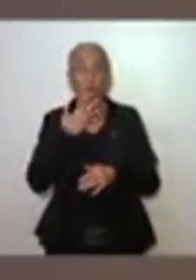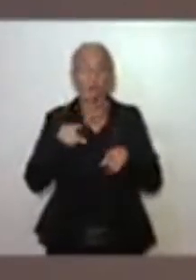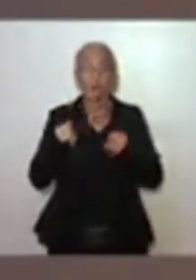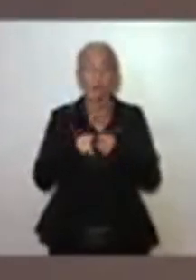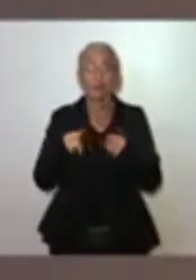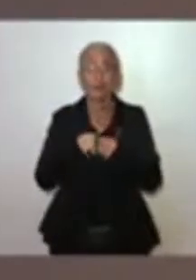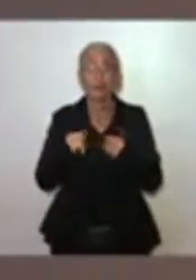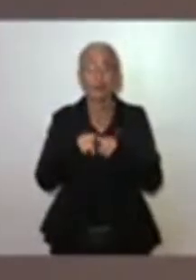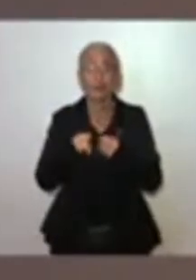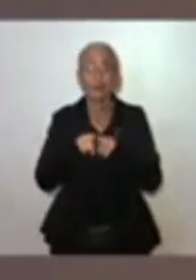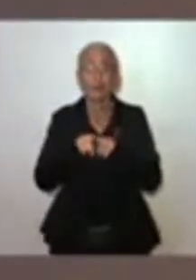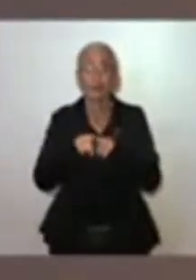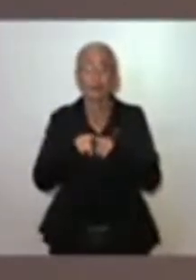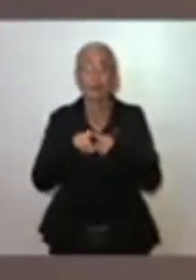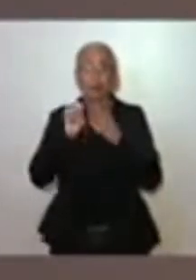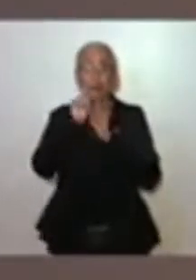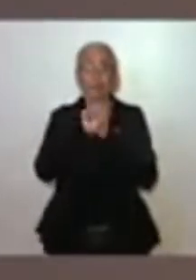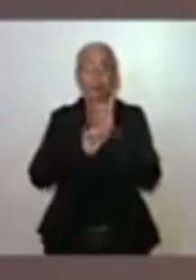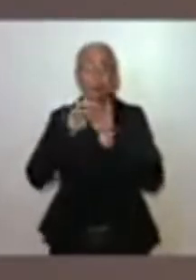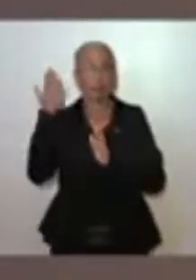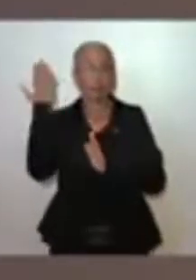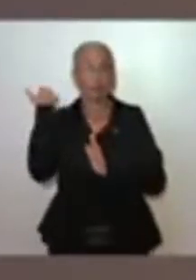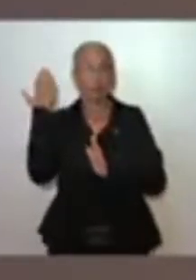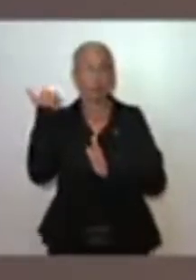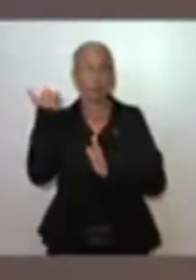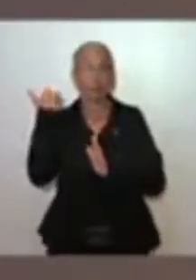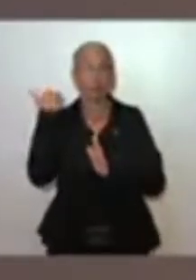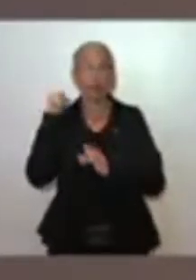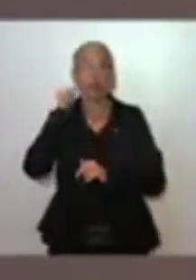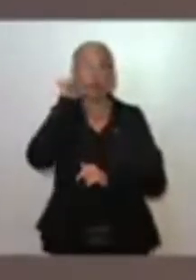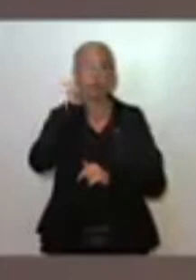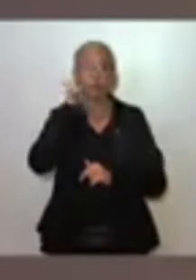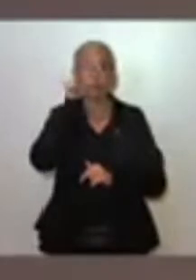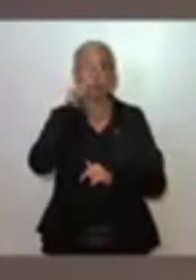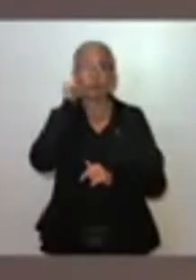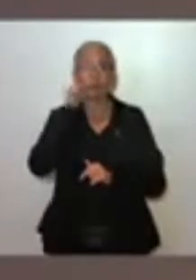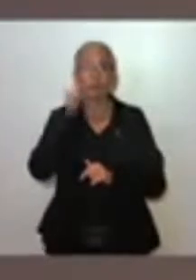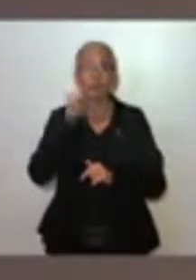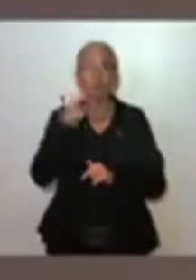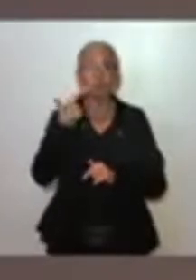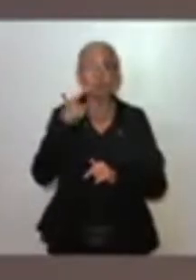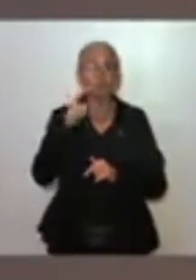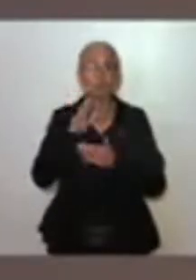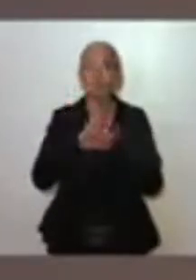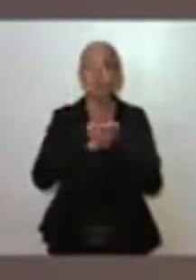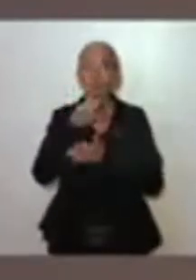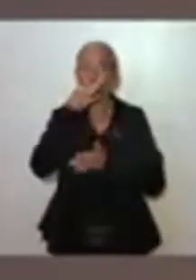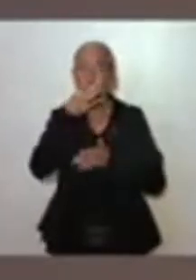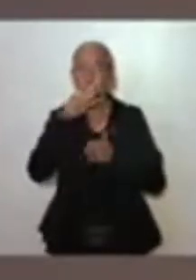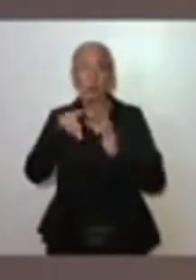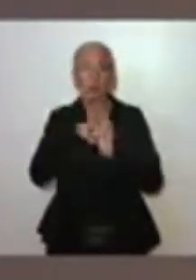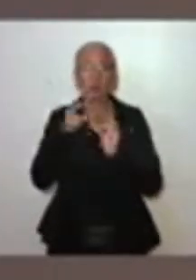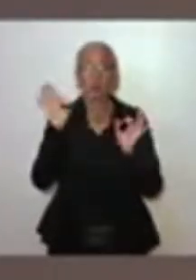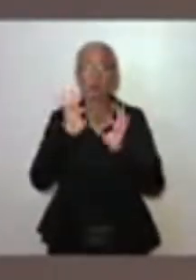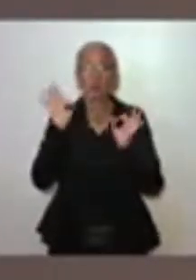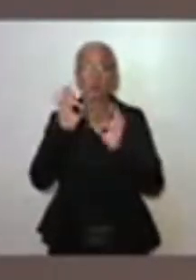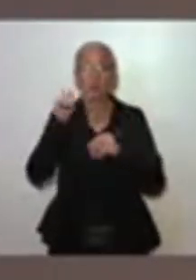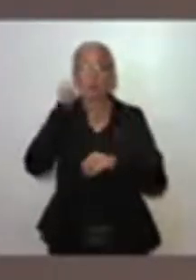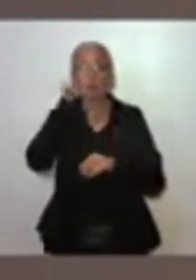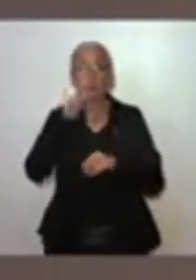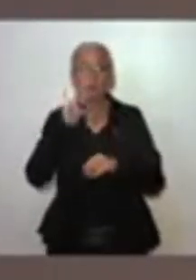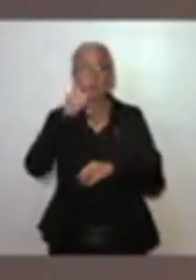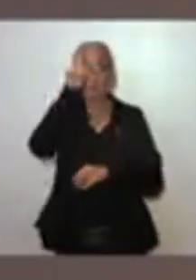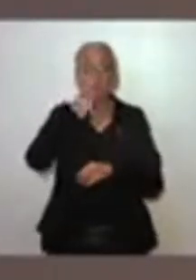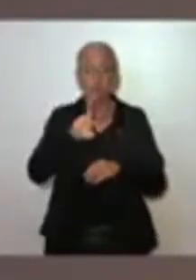quase a metade do século passado as mulheres não participavam as mulheres só adquiriram o direito